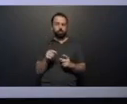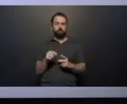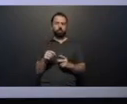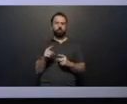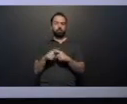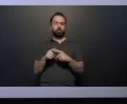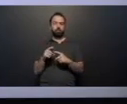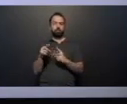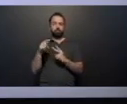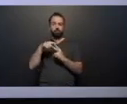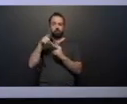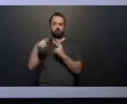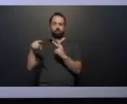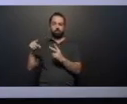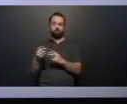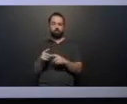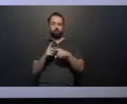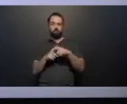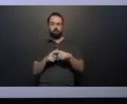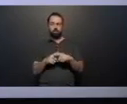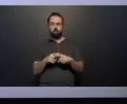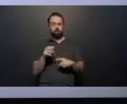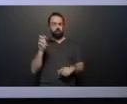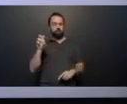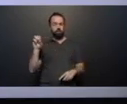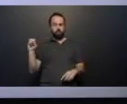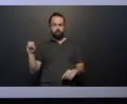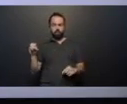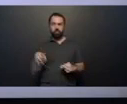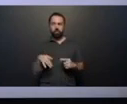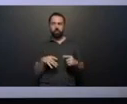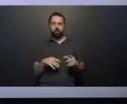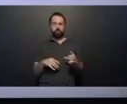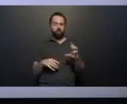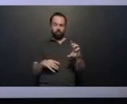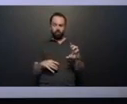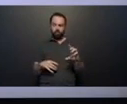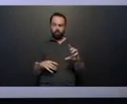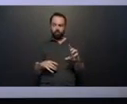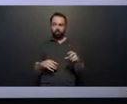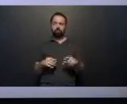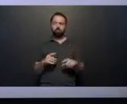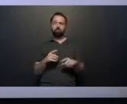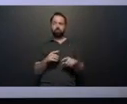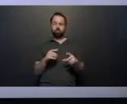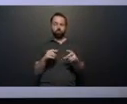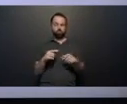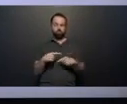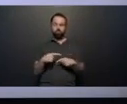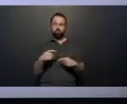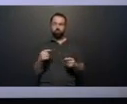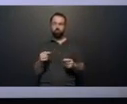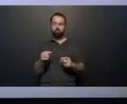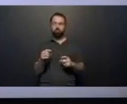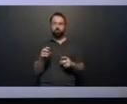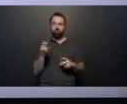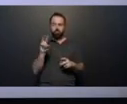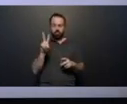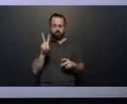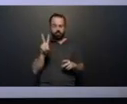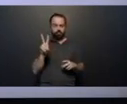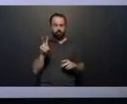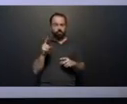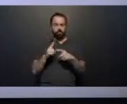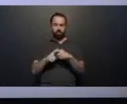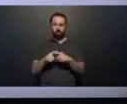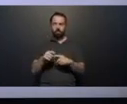raio. Fazendo essa multiplicação e substituindo o π por 3,14, né, a multiplicação